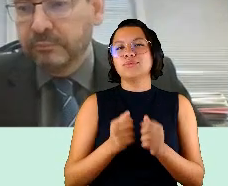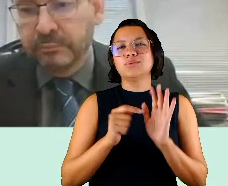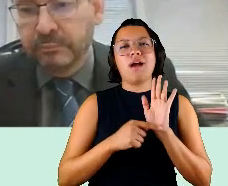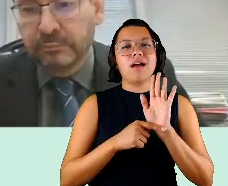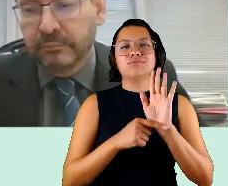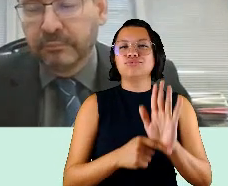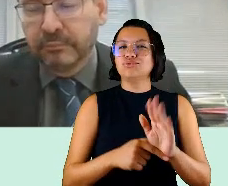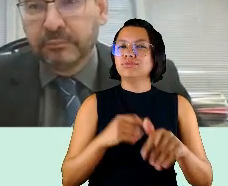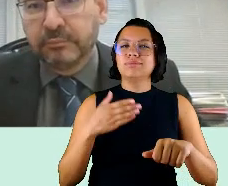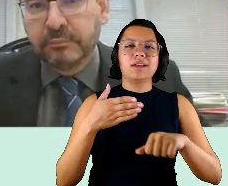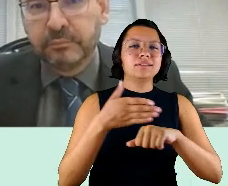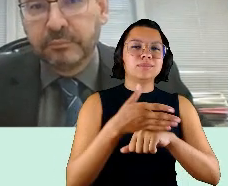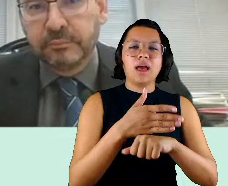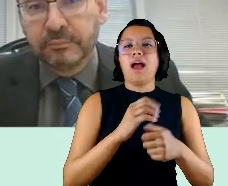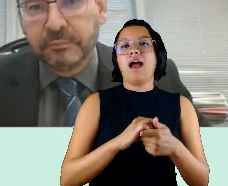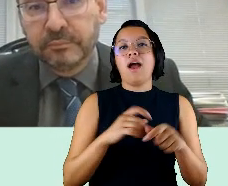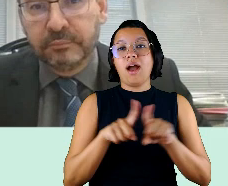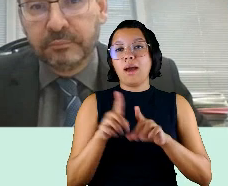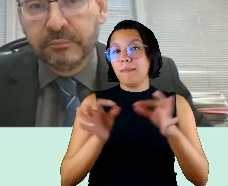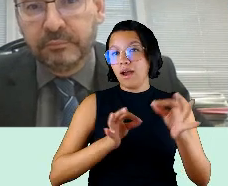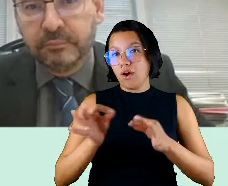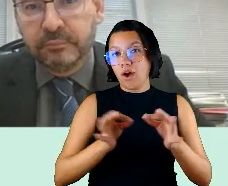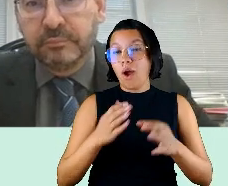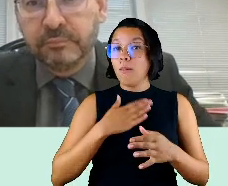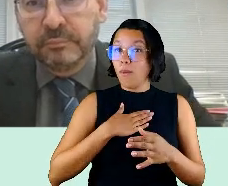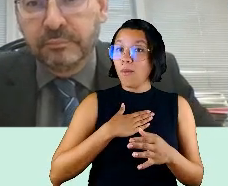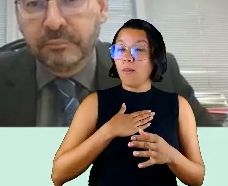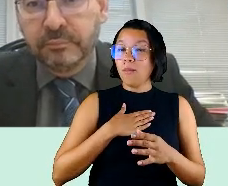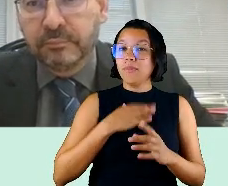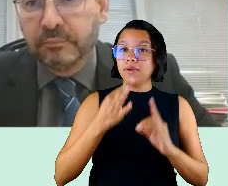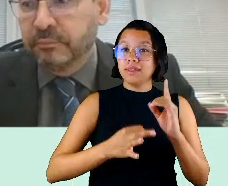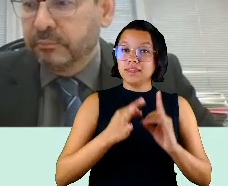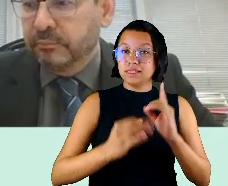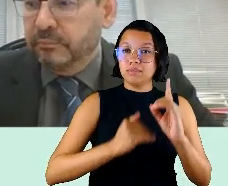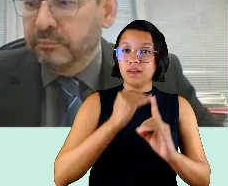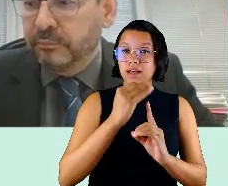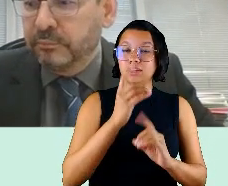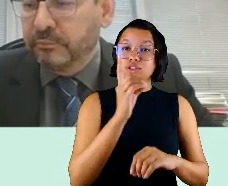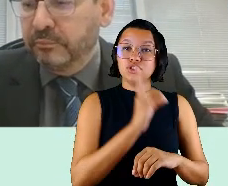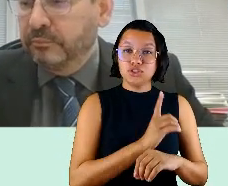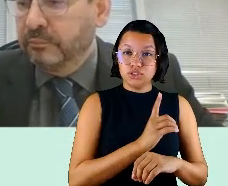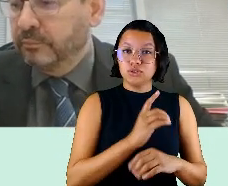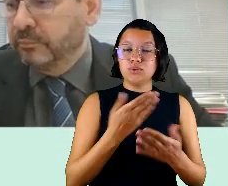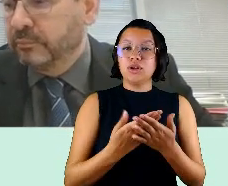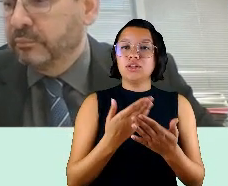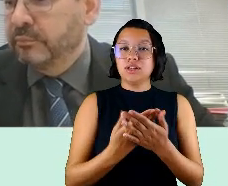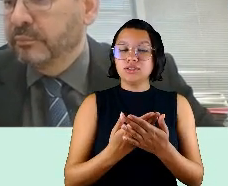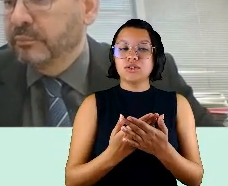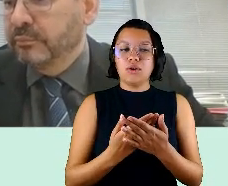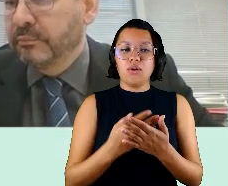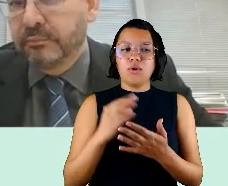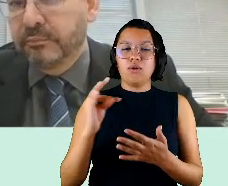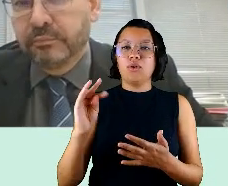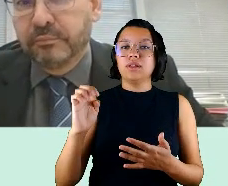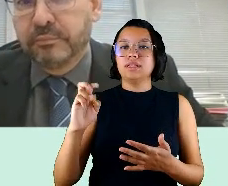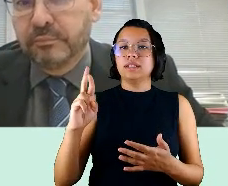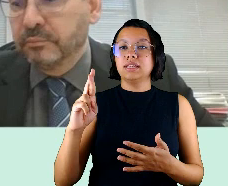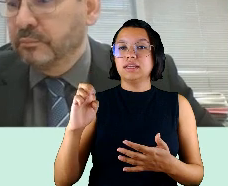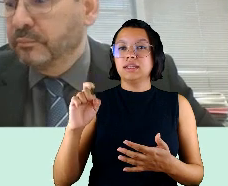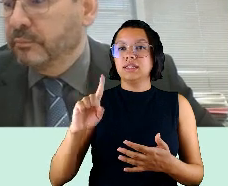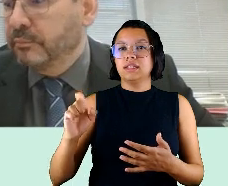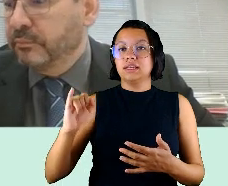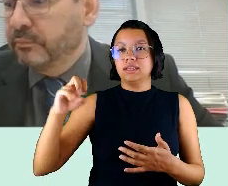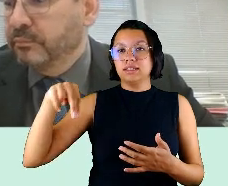e a participação, e também coordenado por mim, Terezinha Caserta, que sou diretora da Escola de Magistrados.